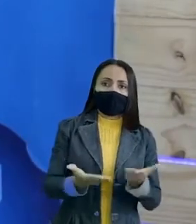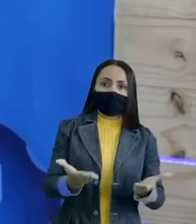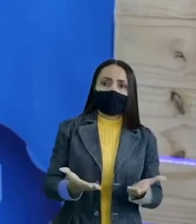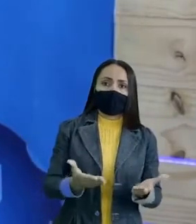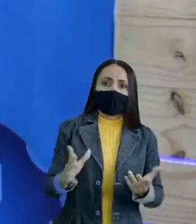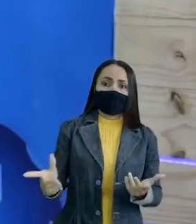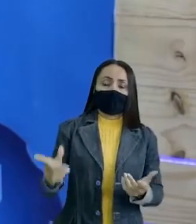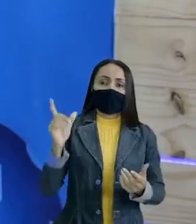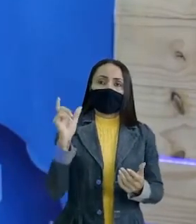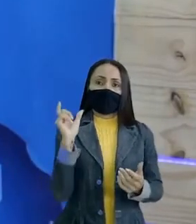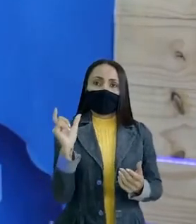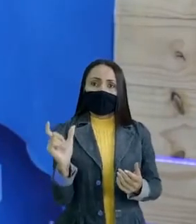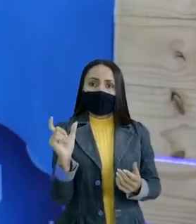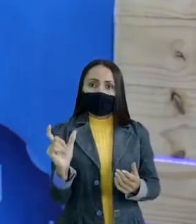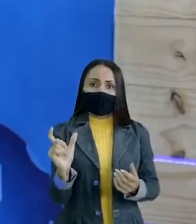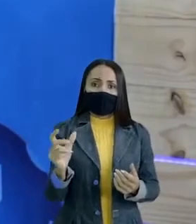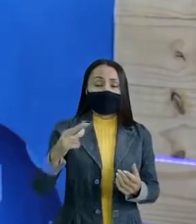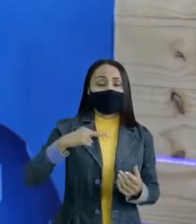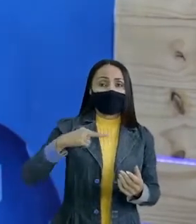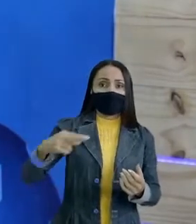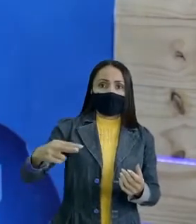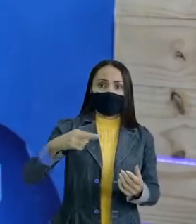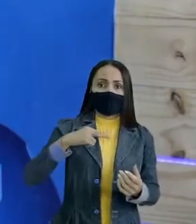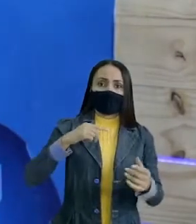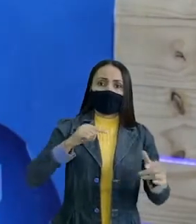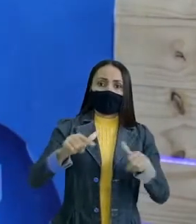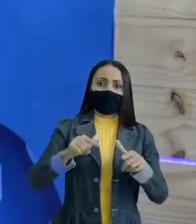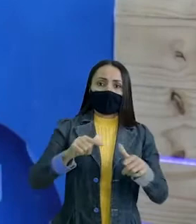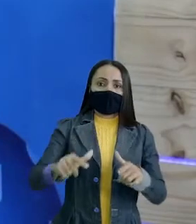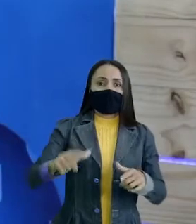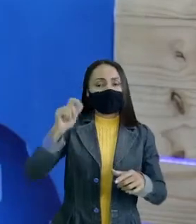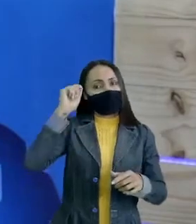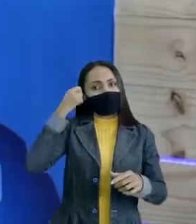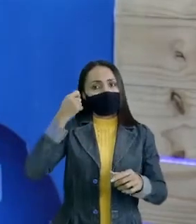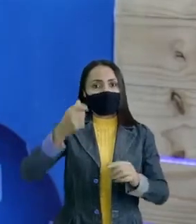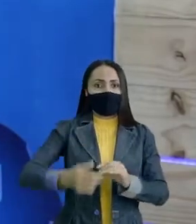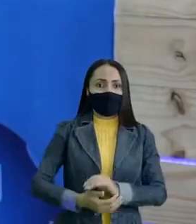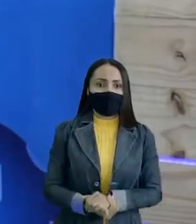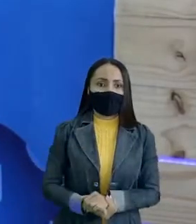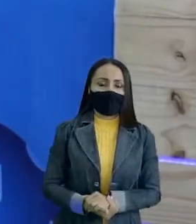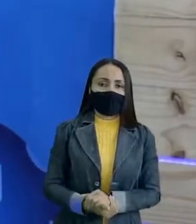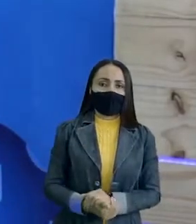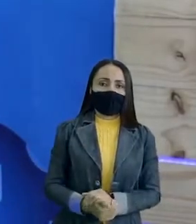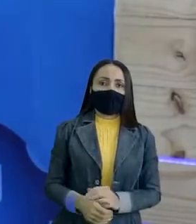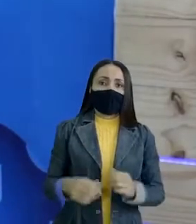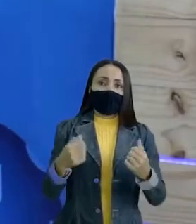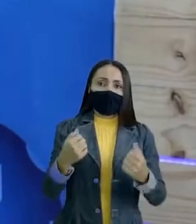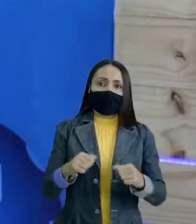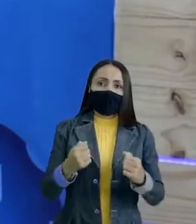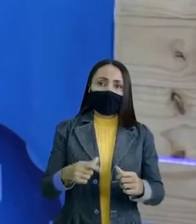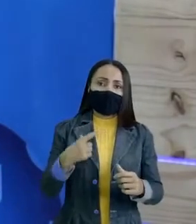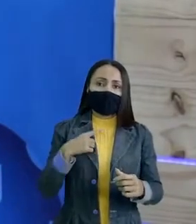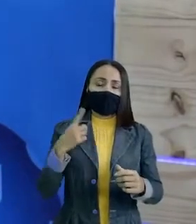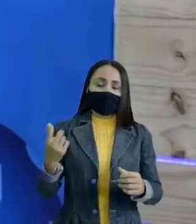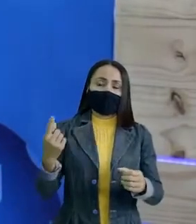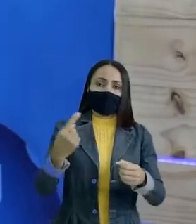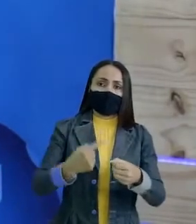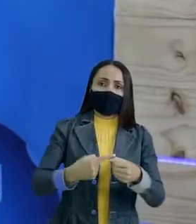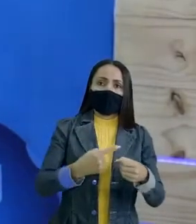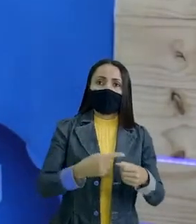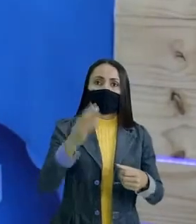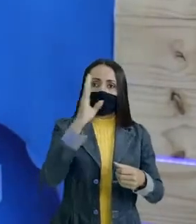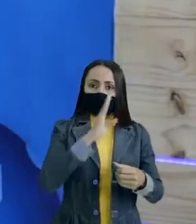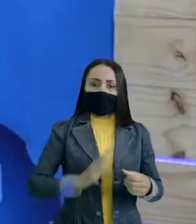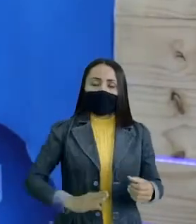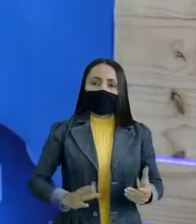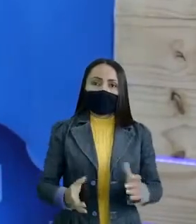palavras dos portugueses, para o trabalho escravo. Eles preferiam se afugentar no interior do Brasil, onde os portugueses não conheciam